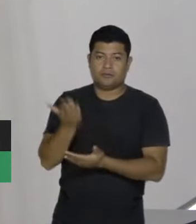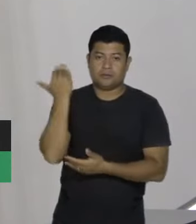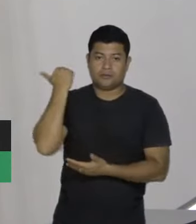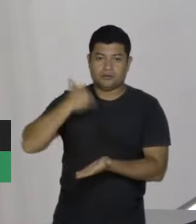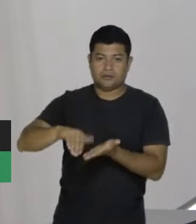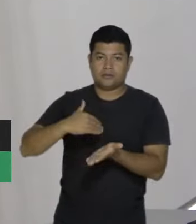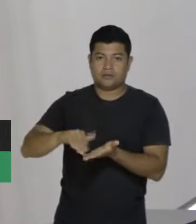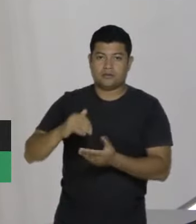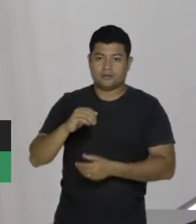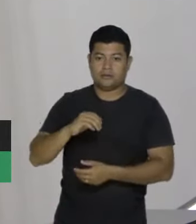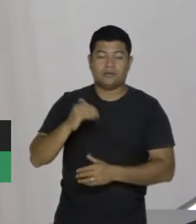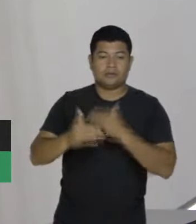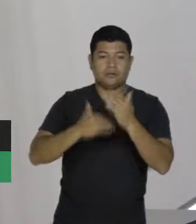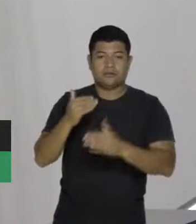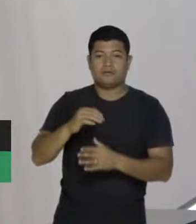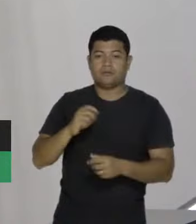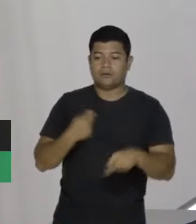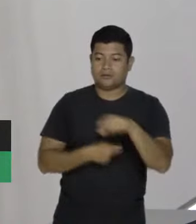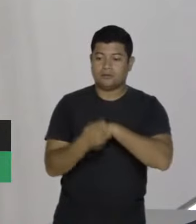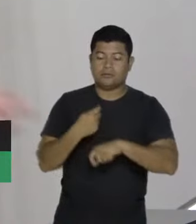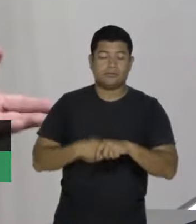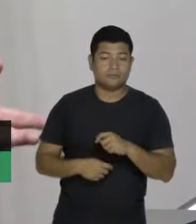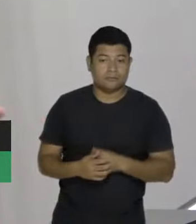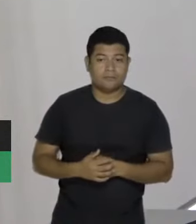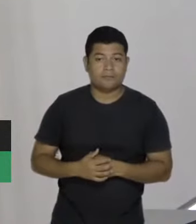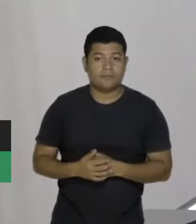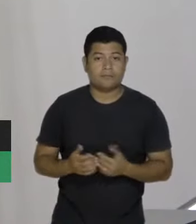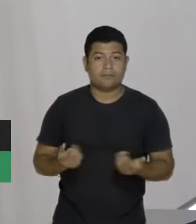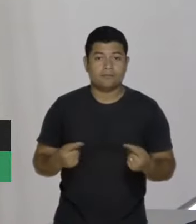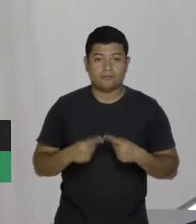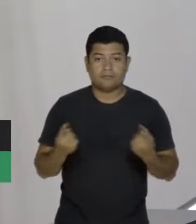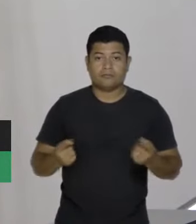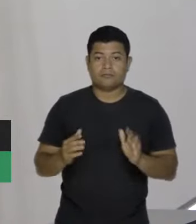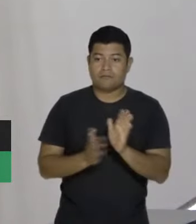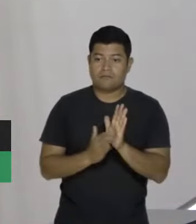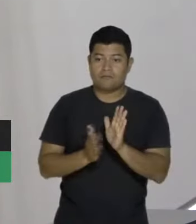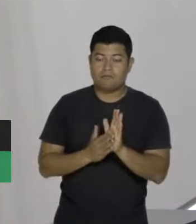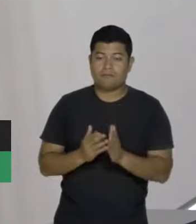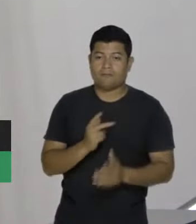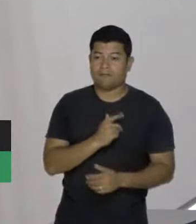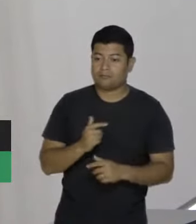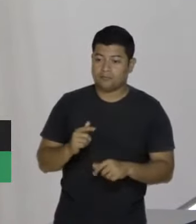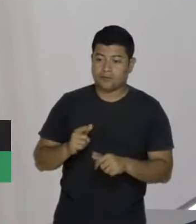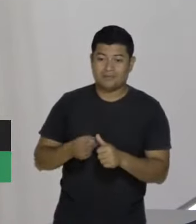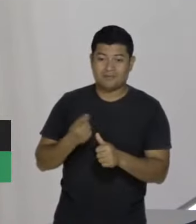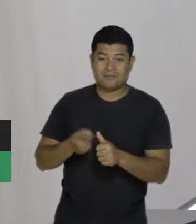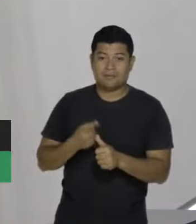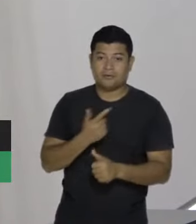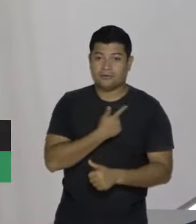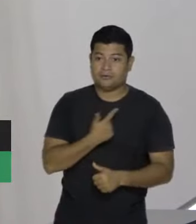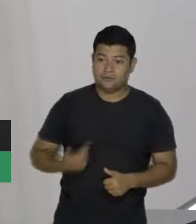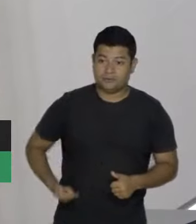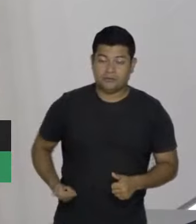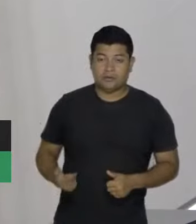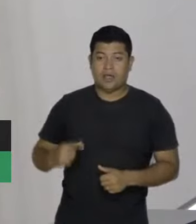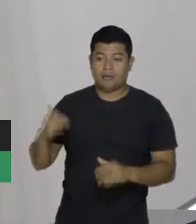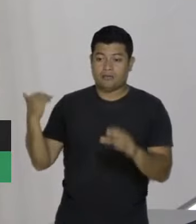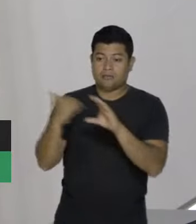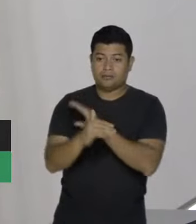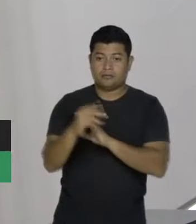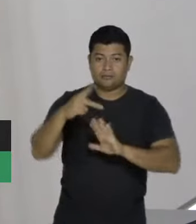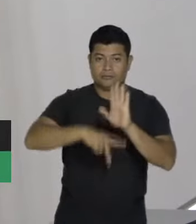desenvolvimento econômico. Então, a proposta inicial do governo, que era mandar o projeto de lei,